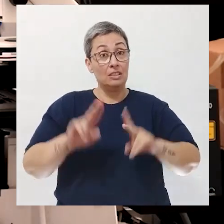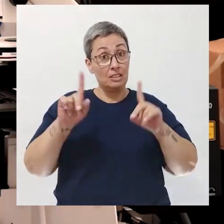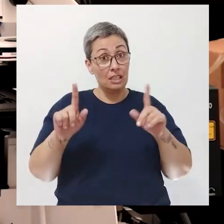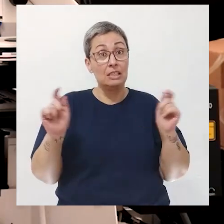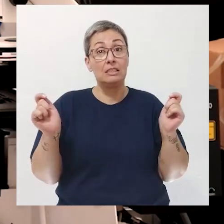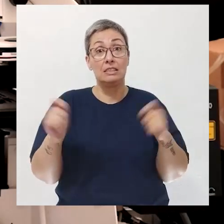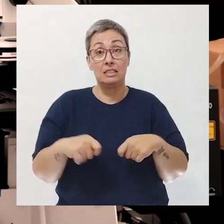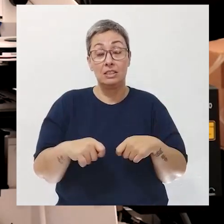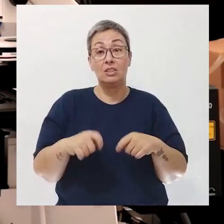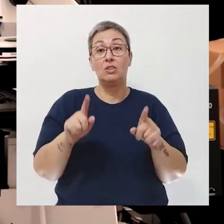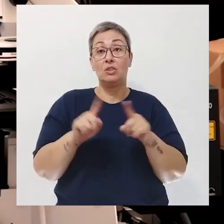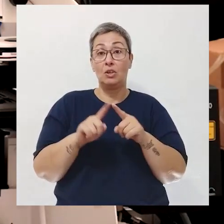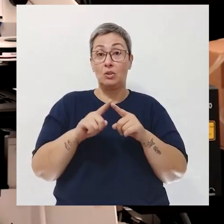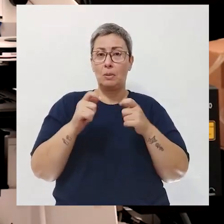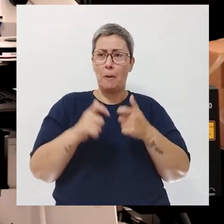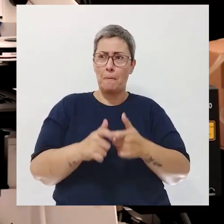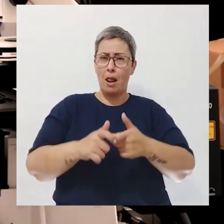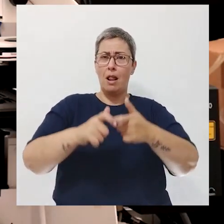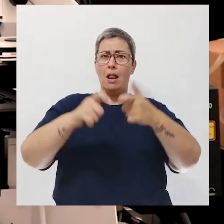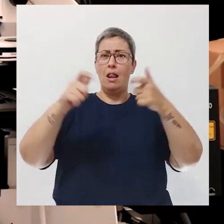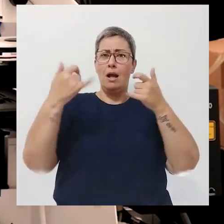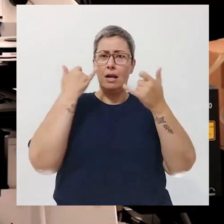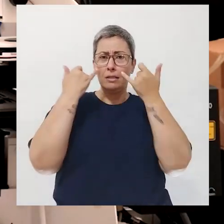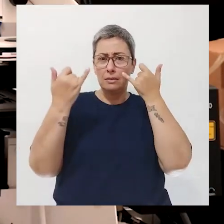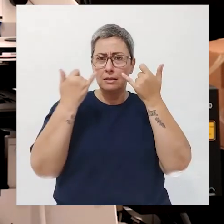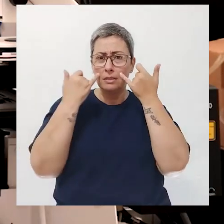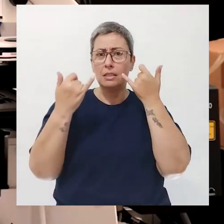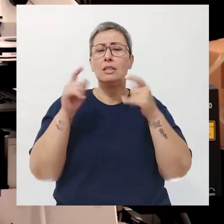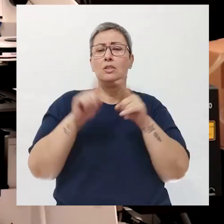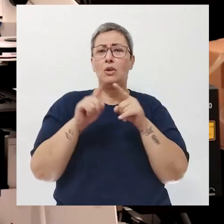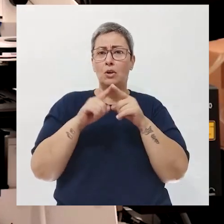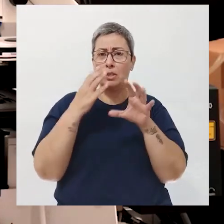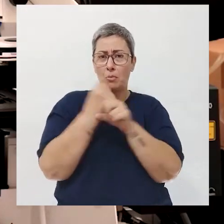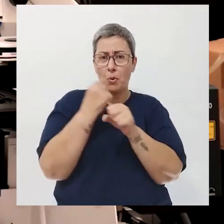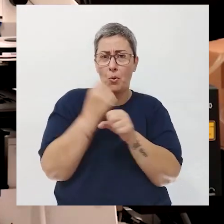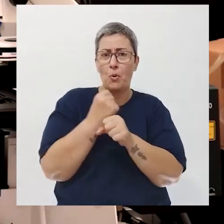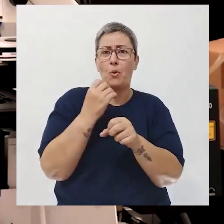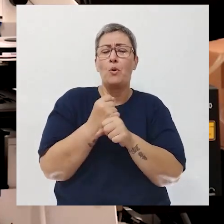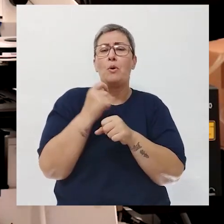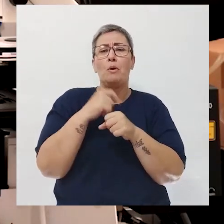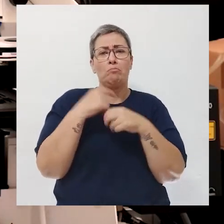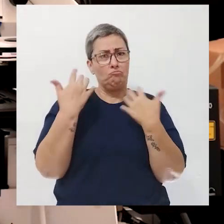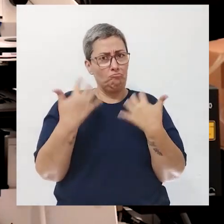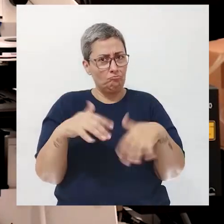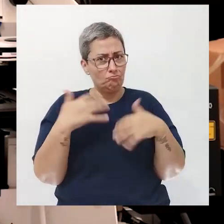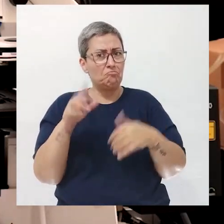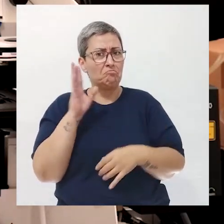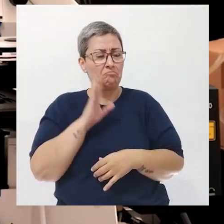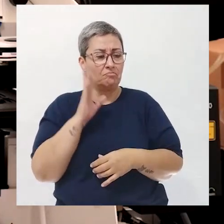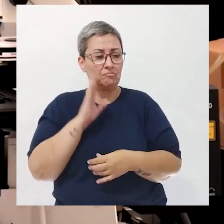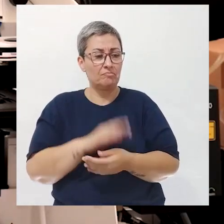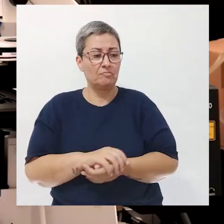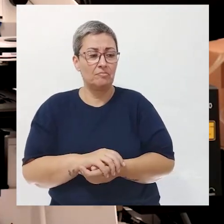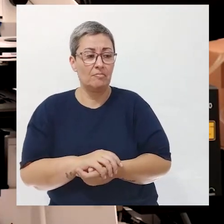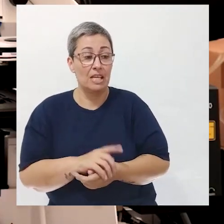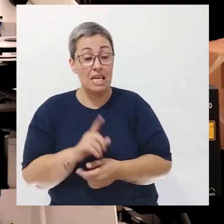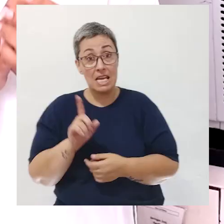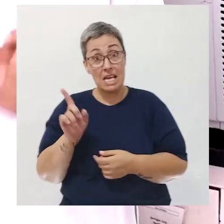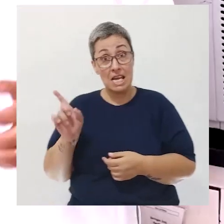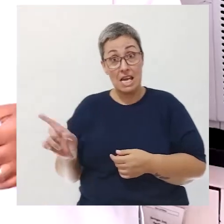técnicas diferentes que permitem uma amplitude de informação e de dados muito